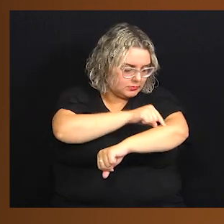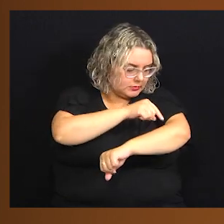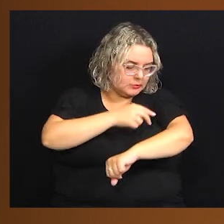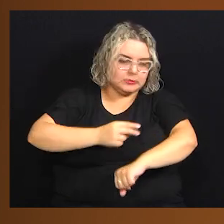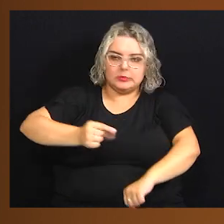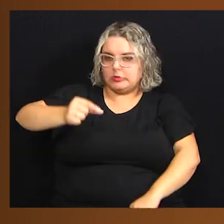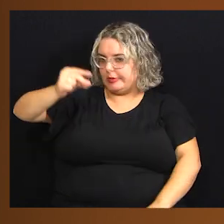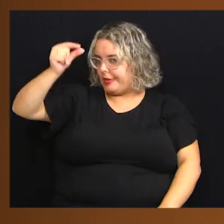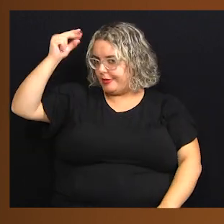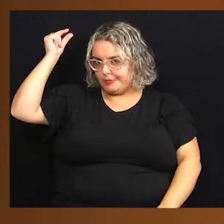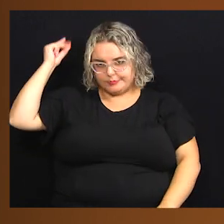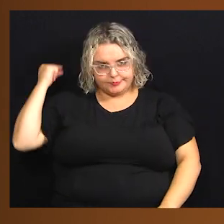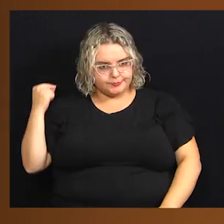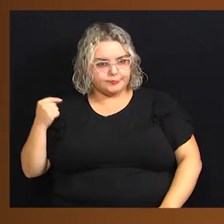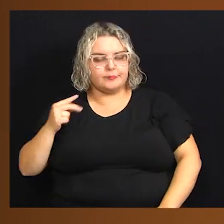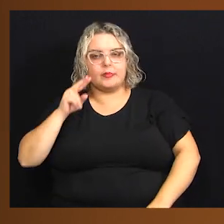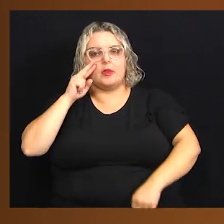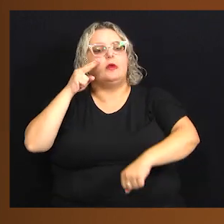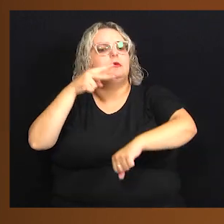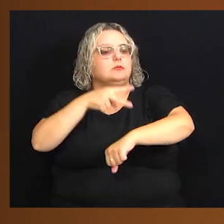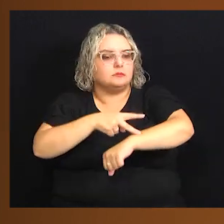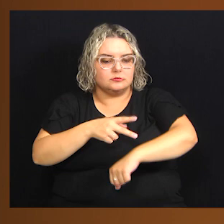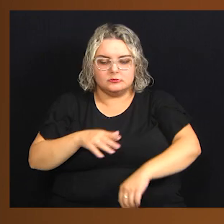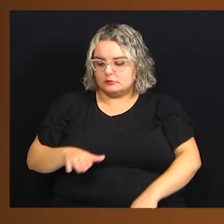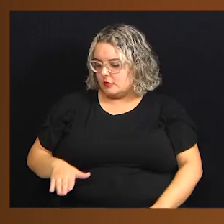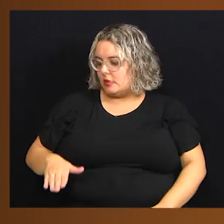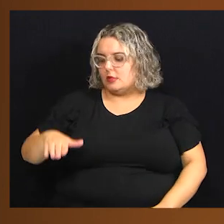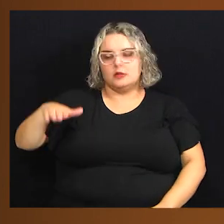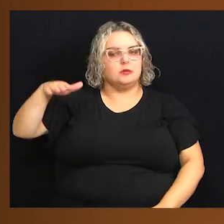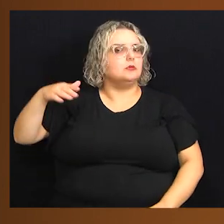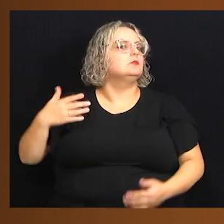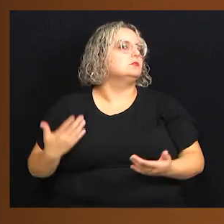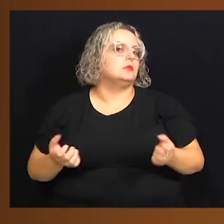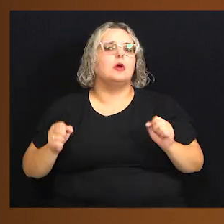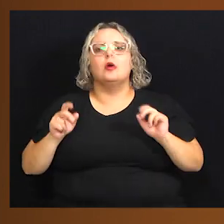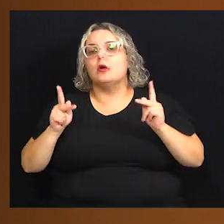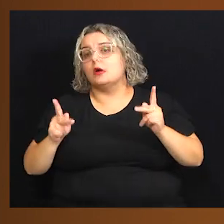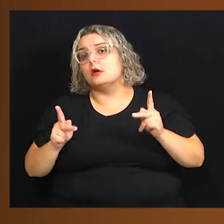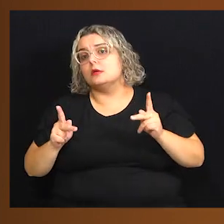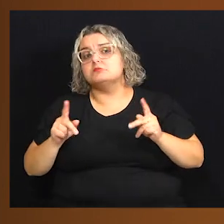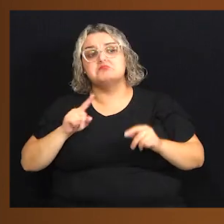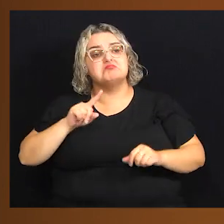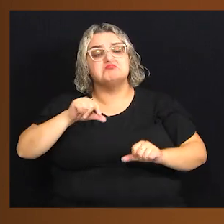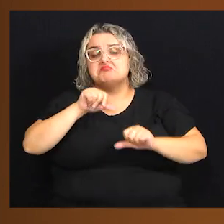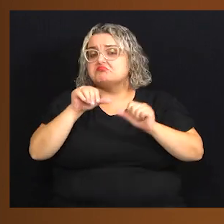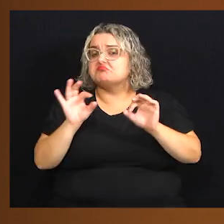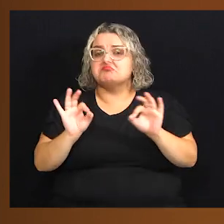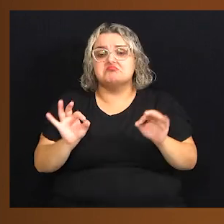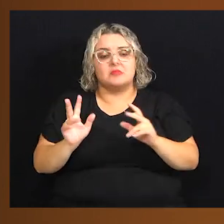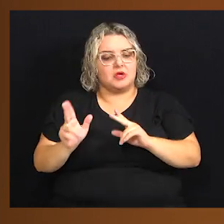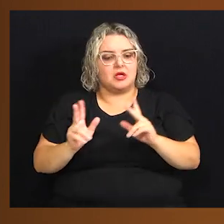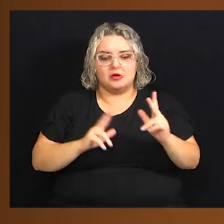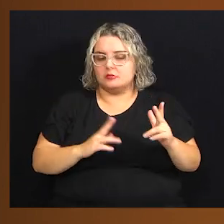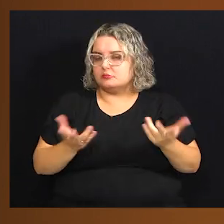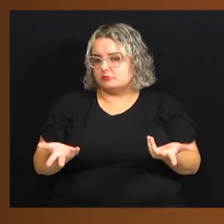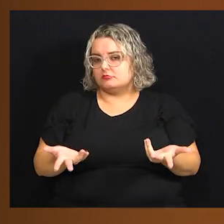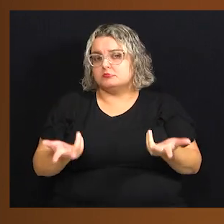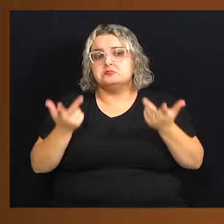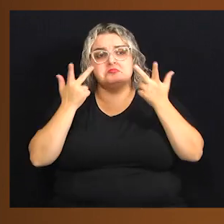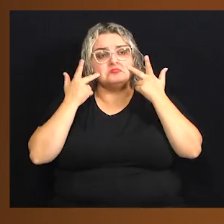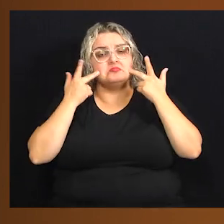pintas que você tem há muito tempo, que você já reconhece que tem desde criança, e ela não se modificou, ela está